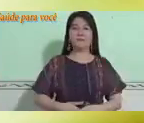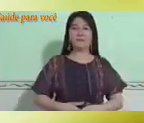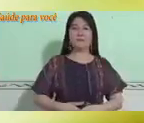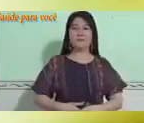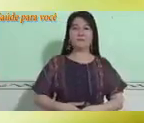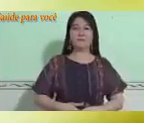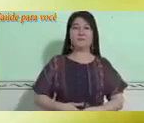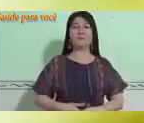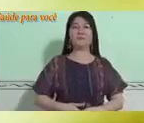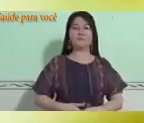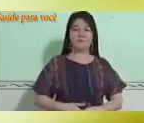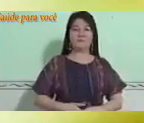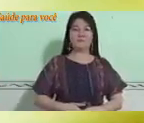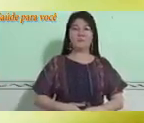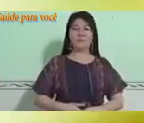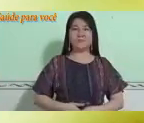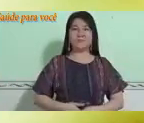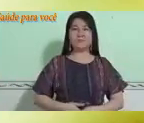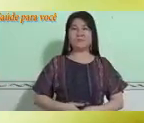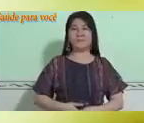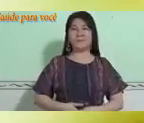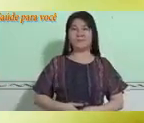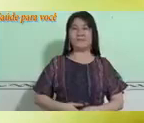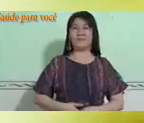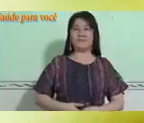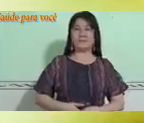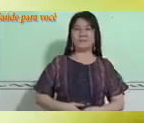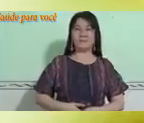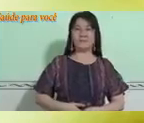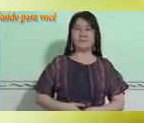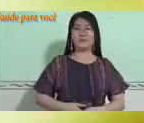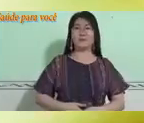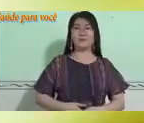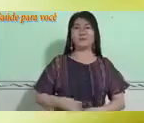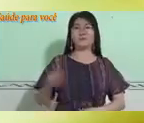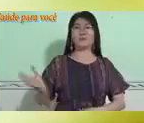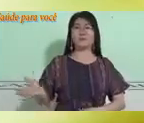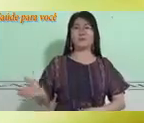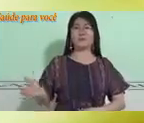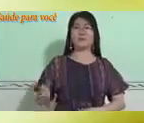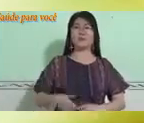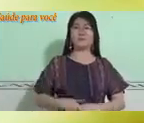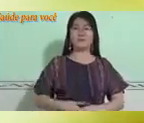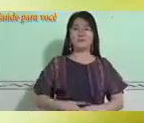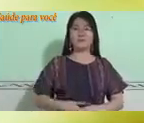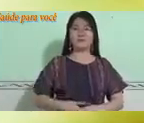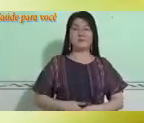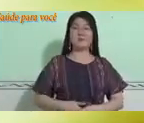Uma boa posição é ficar sentado com os pés unidos, vírgula, colando as solas dos dois pés e mantendo essa posição